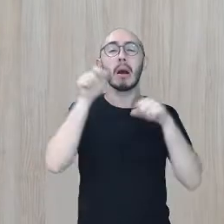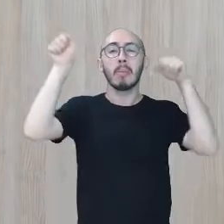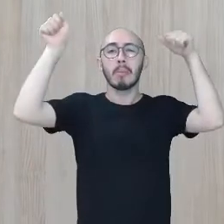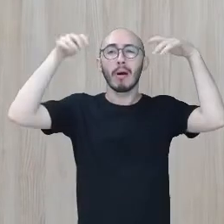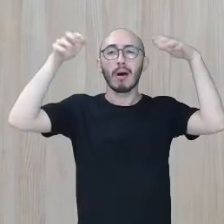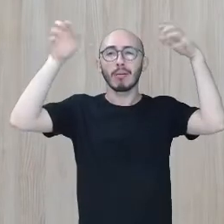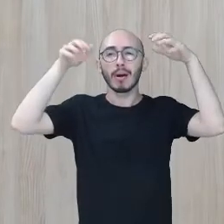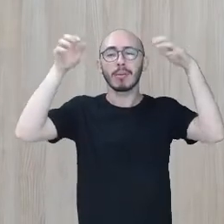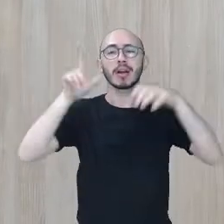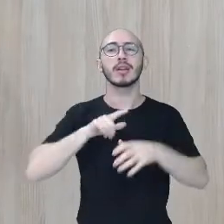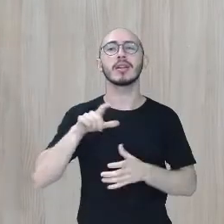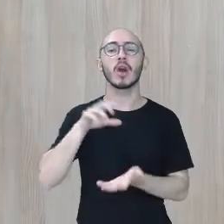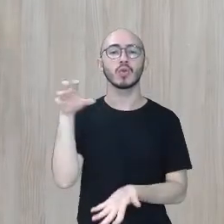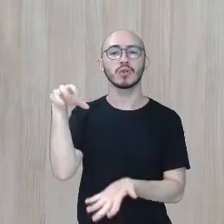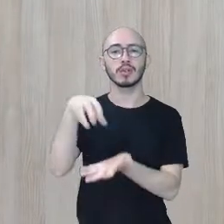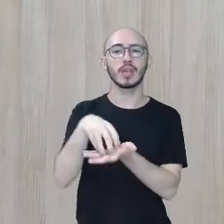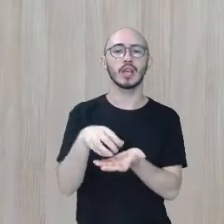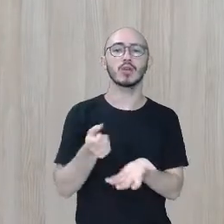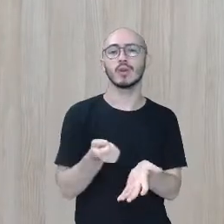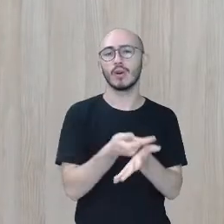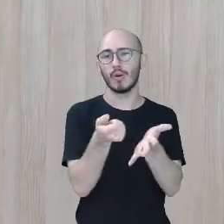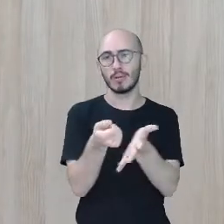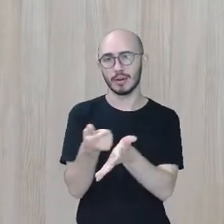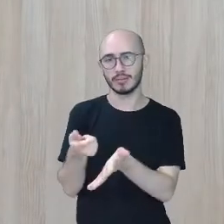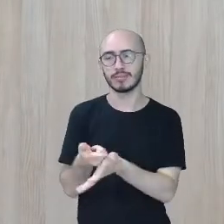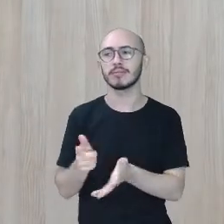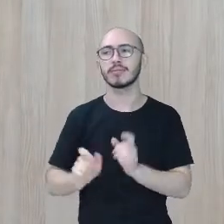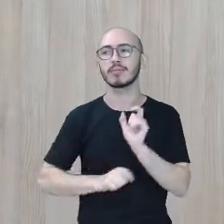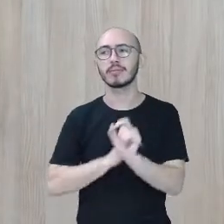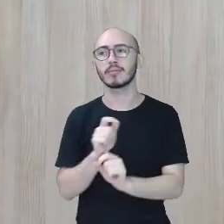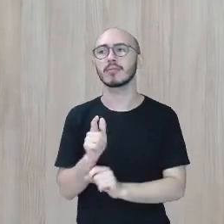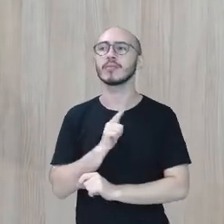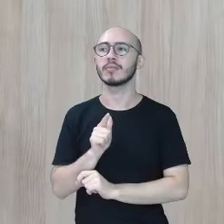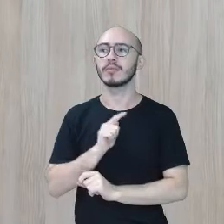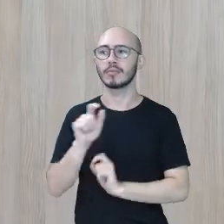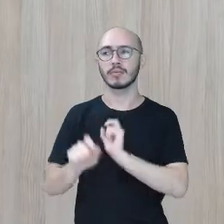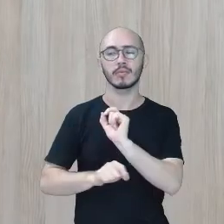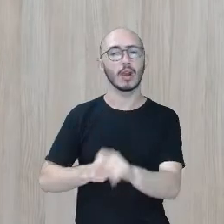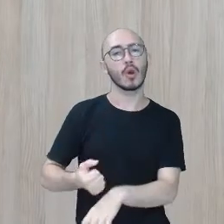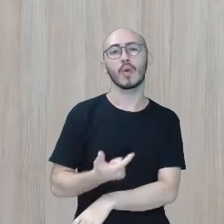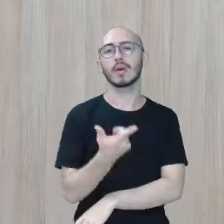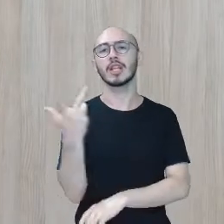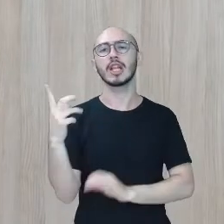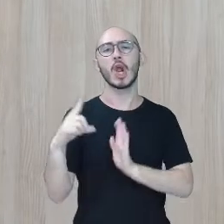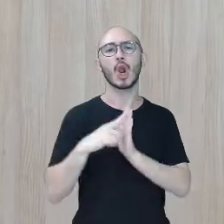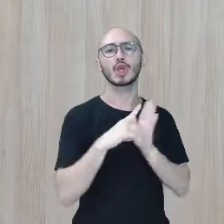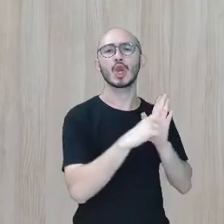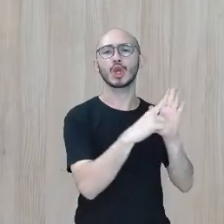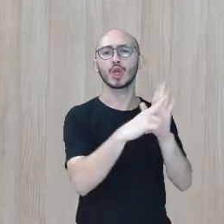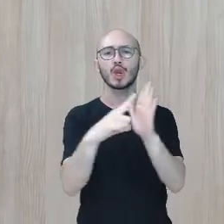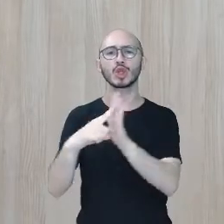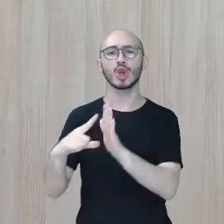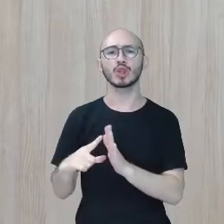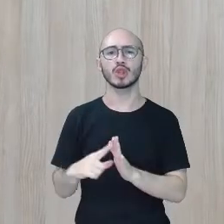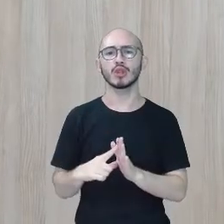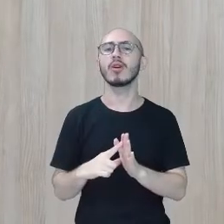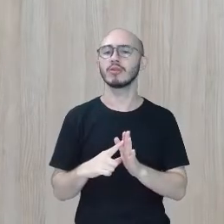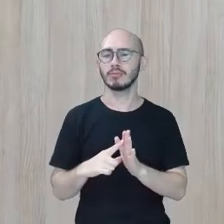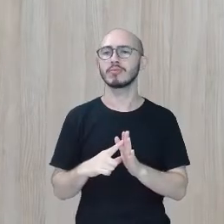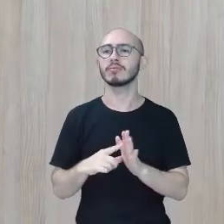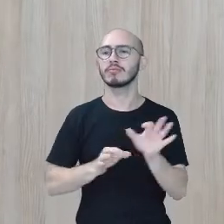Shopping center, né? No português seria um centro de compra, onde eles colocavam a maior quantidade de lojas, da maior quantidade